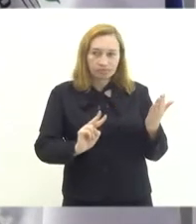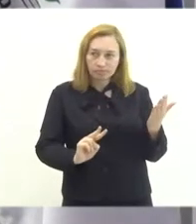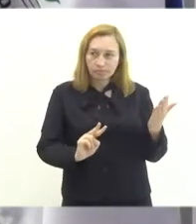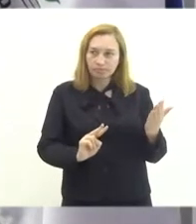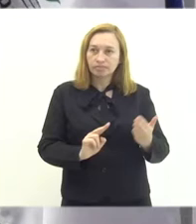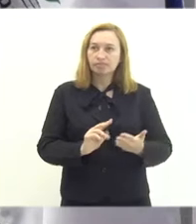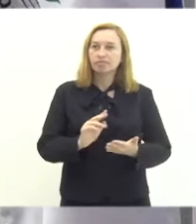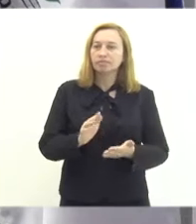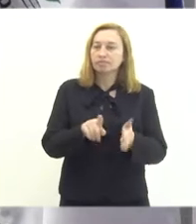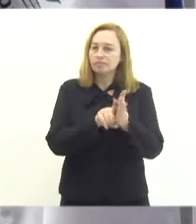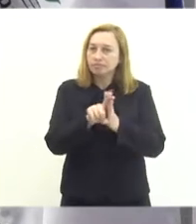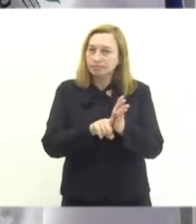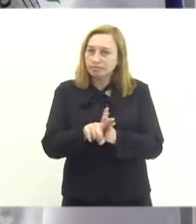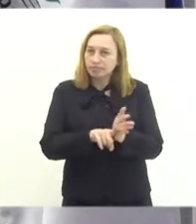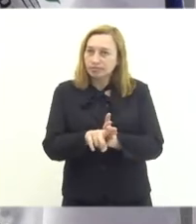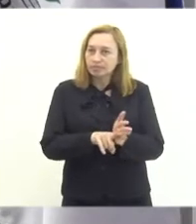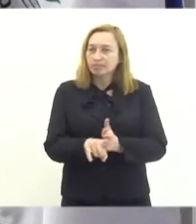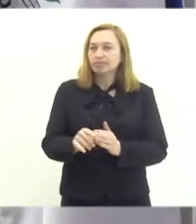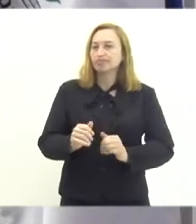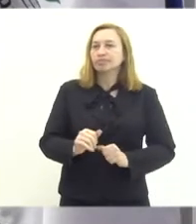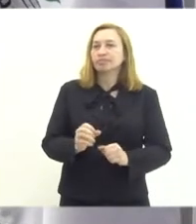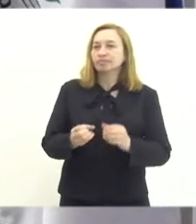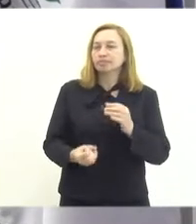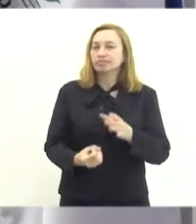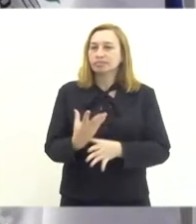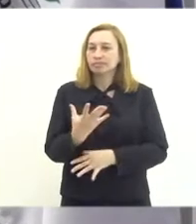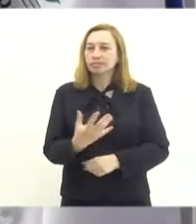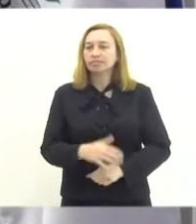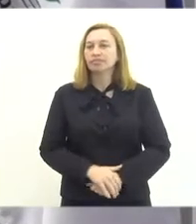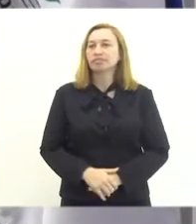de uma pesquisa que foi feita é